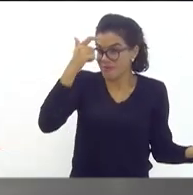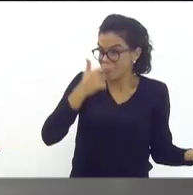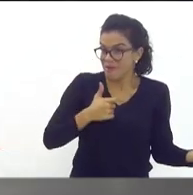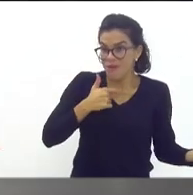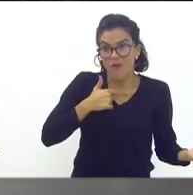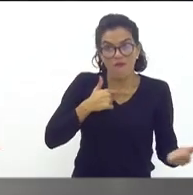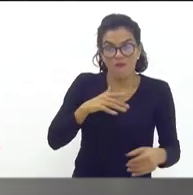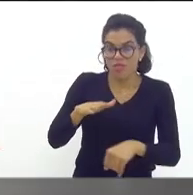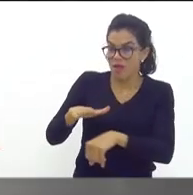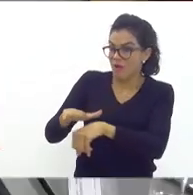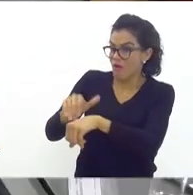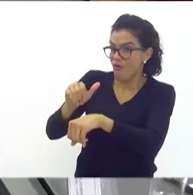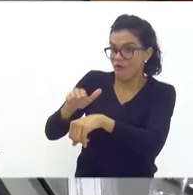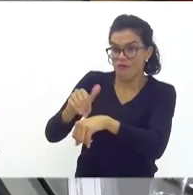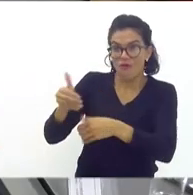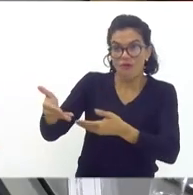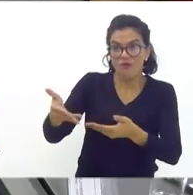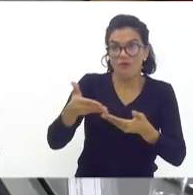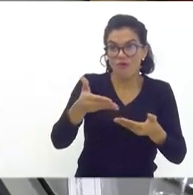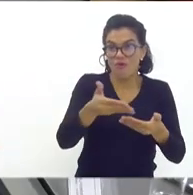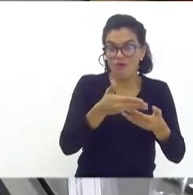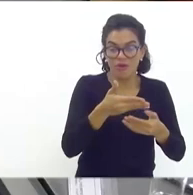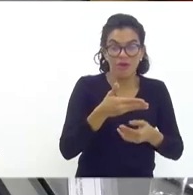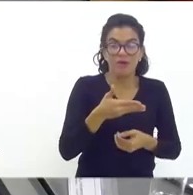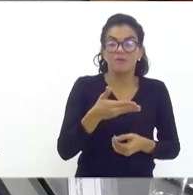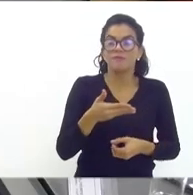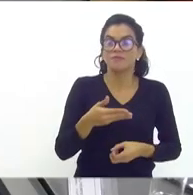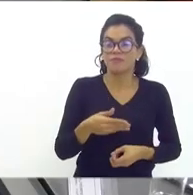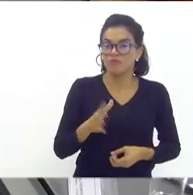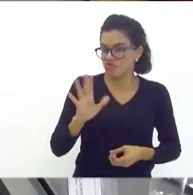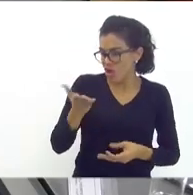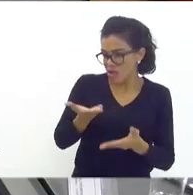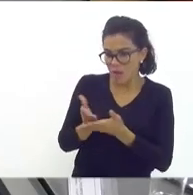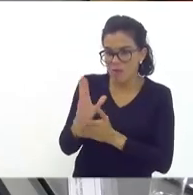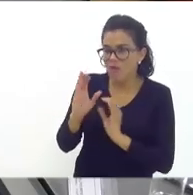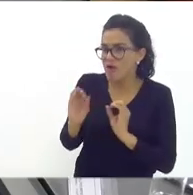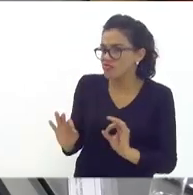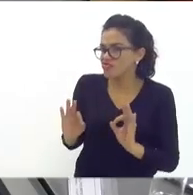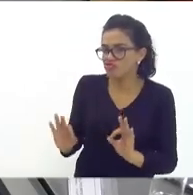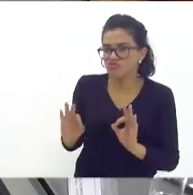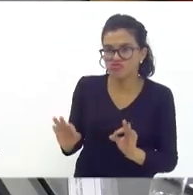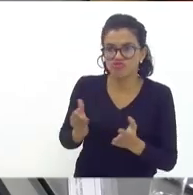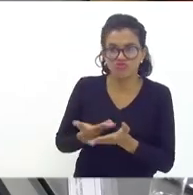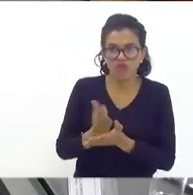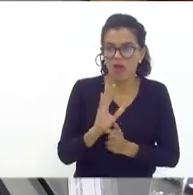convocando já deliberamos aqui para chamar o já tá aprovado